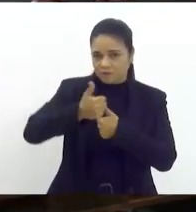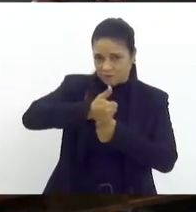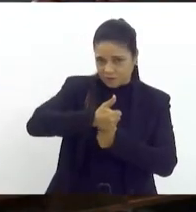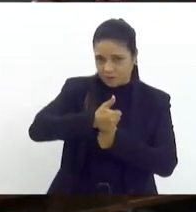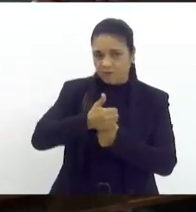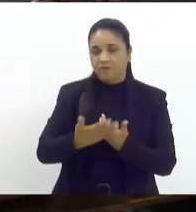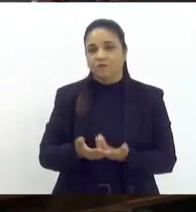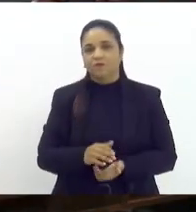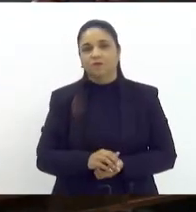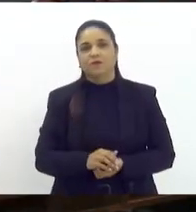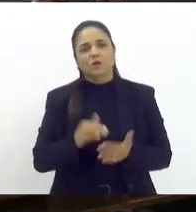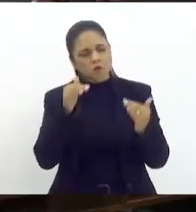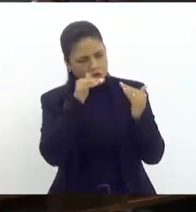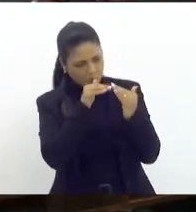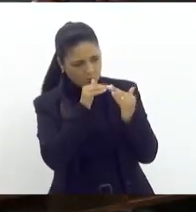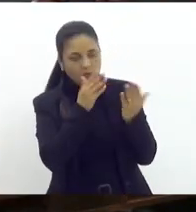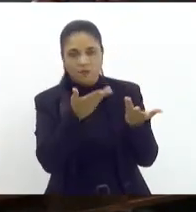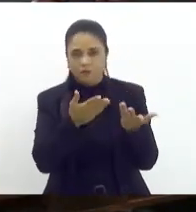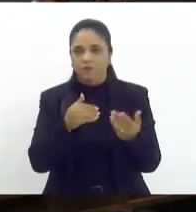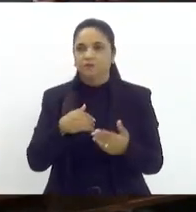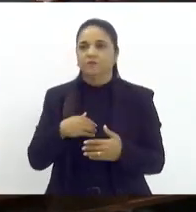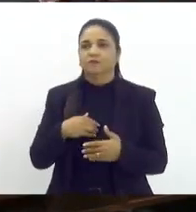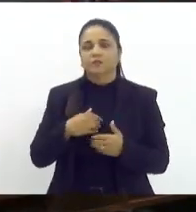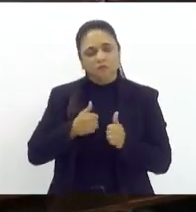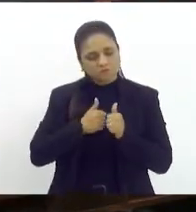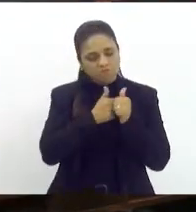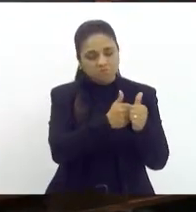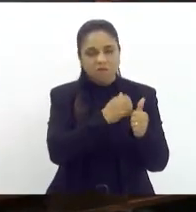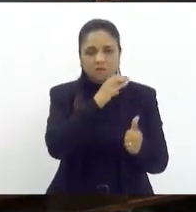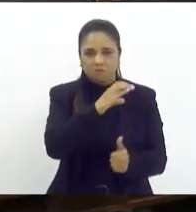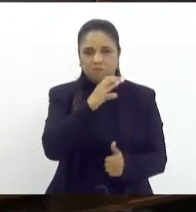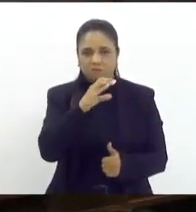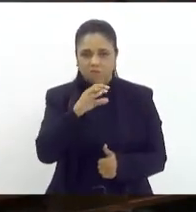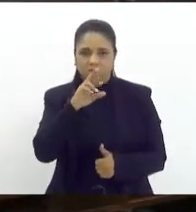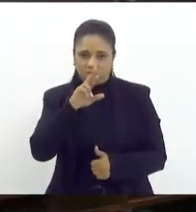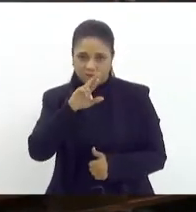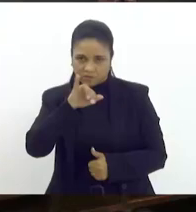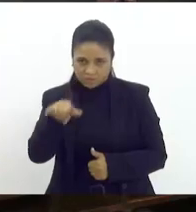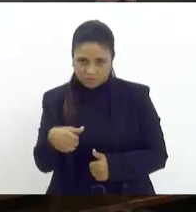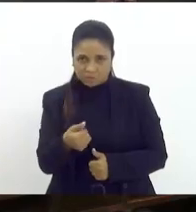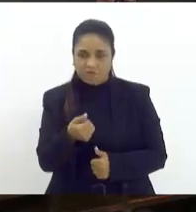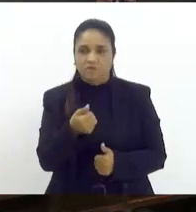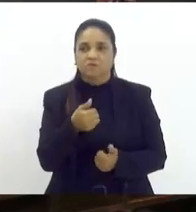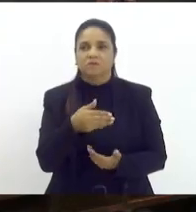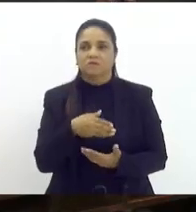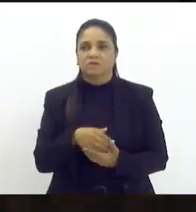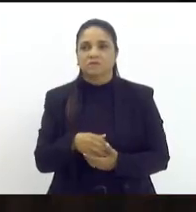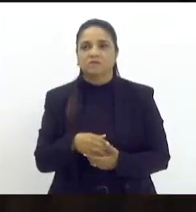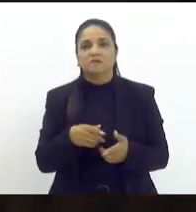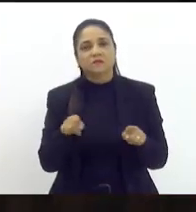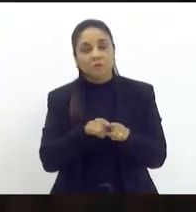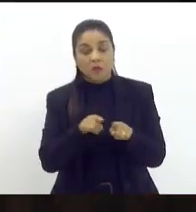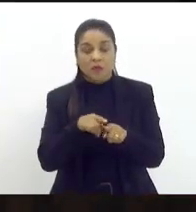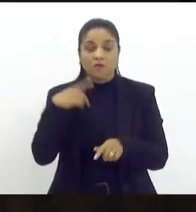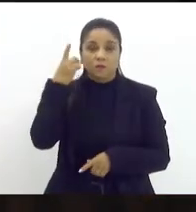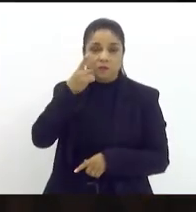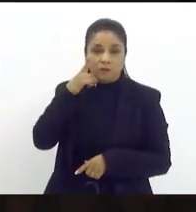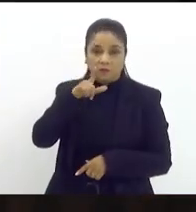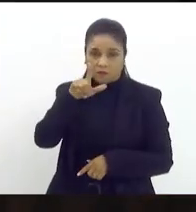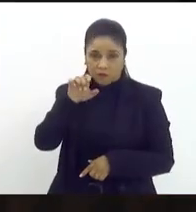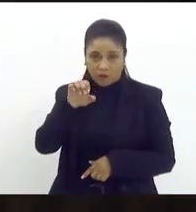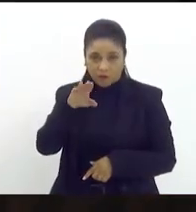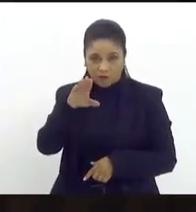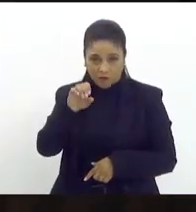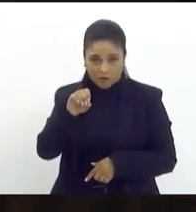de acordo Obrigado Só para constar também deputado Léo Vieira aqui como um acordo